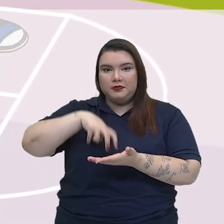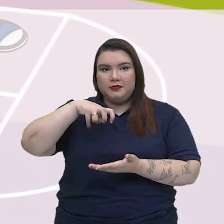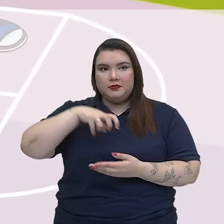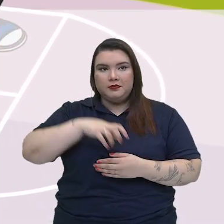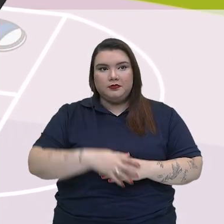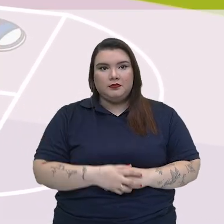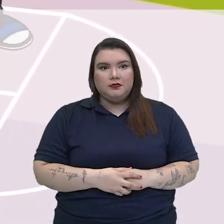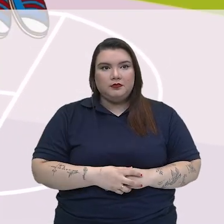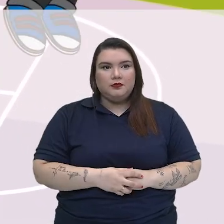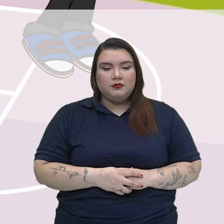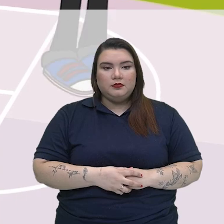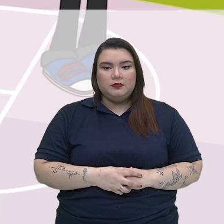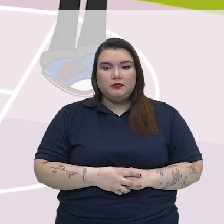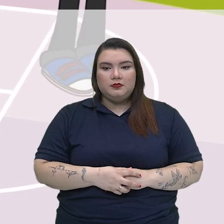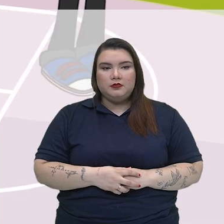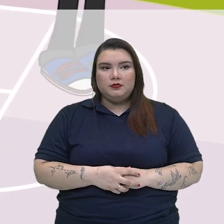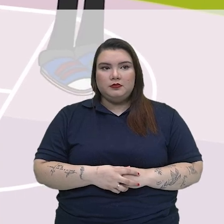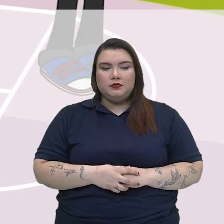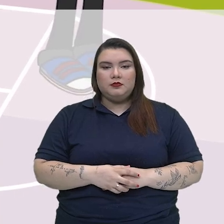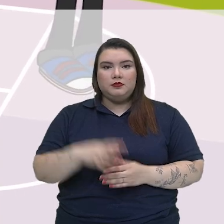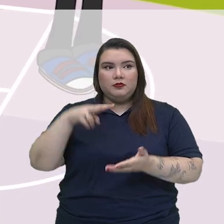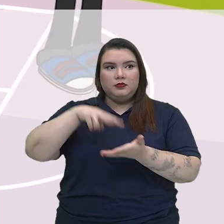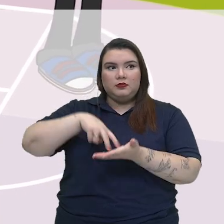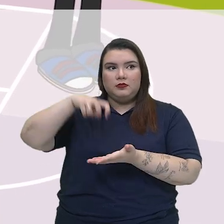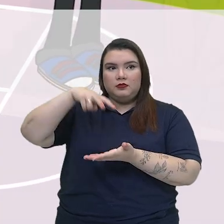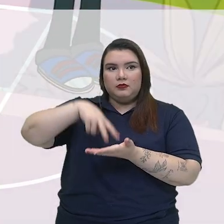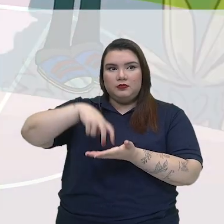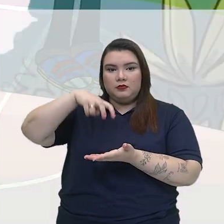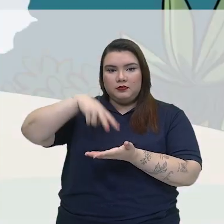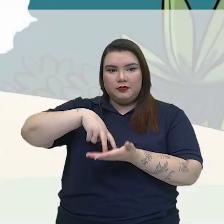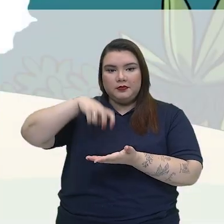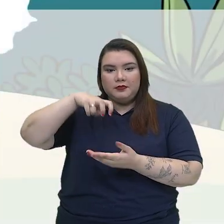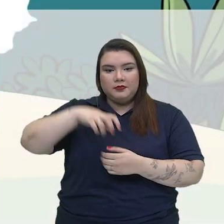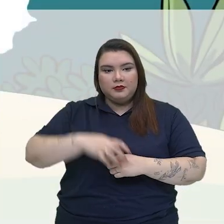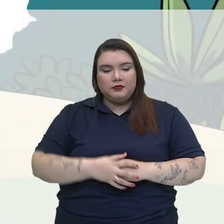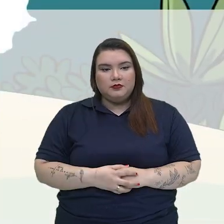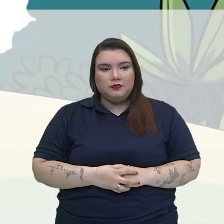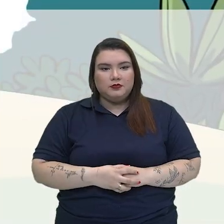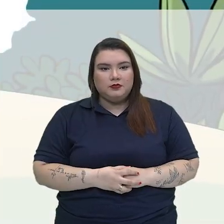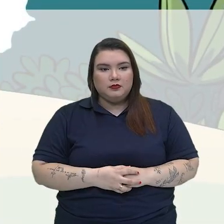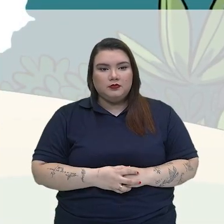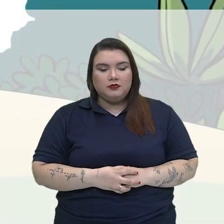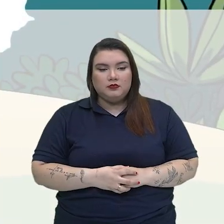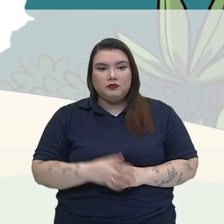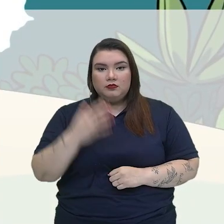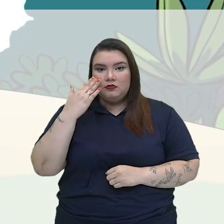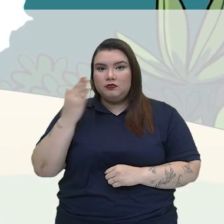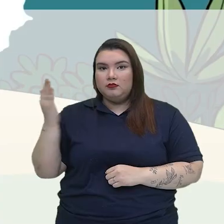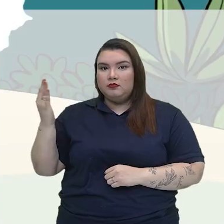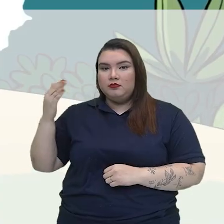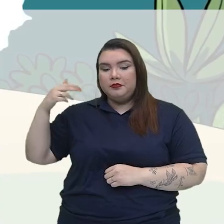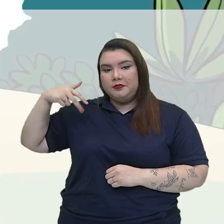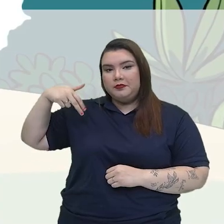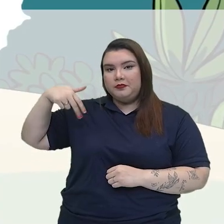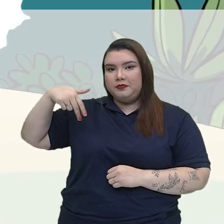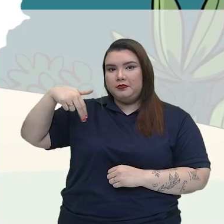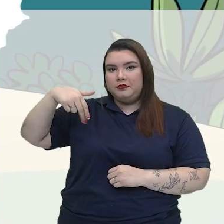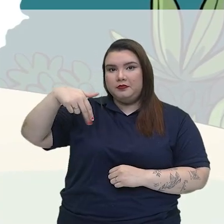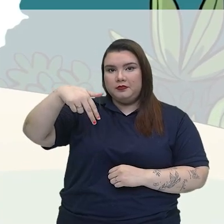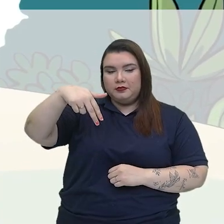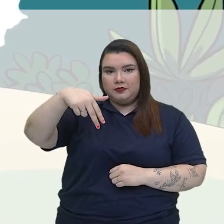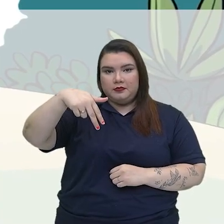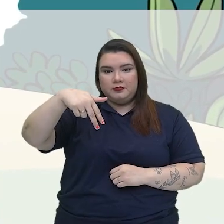pular. To jump, pular. To walk, caminhar.